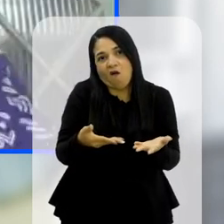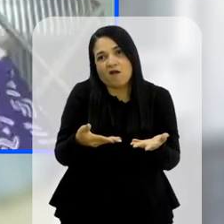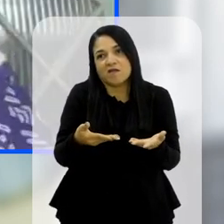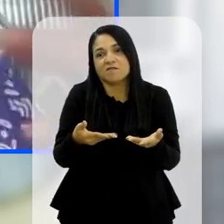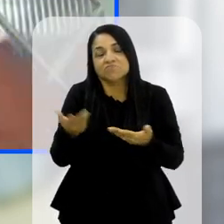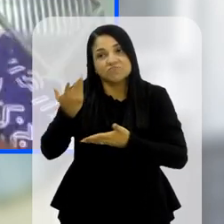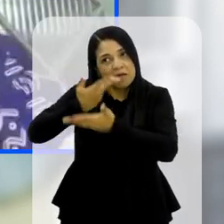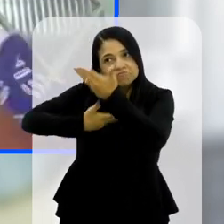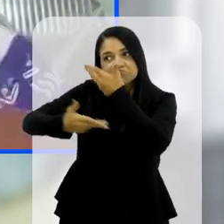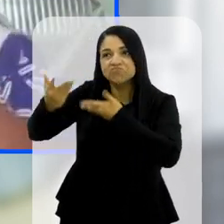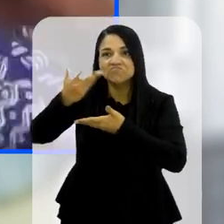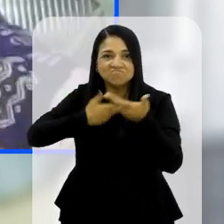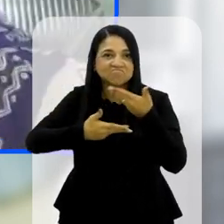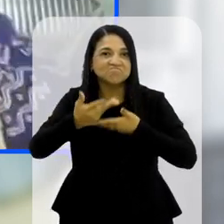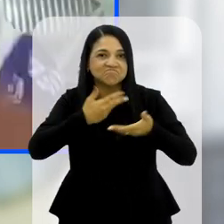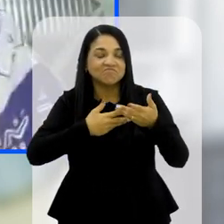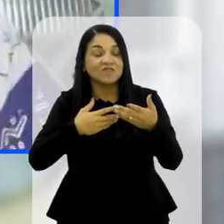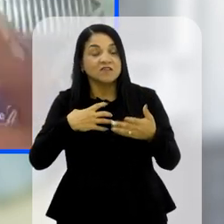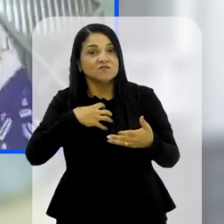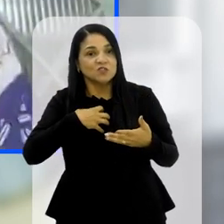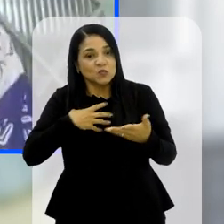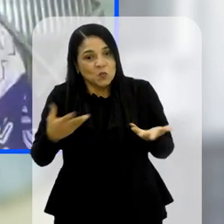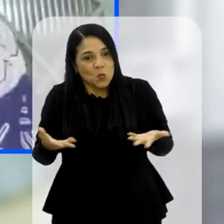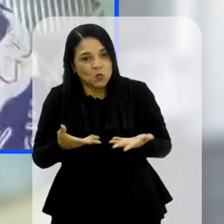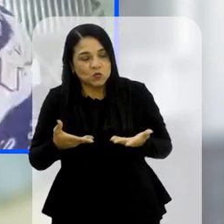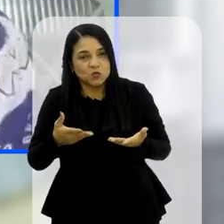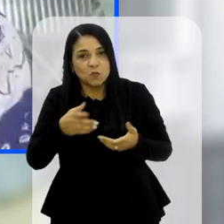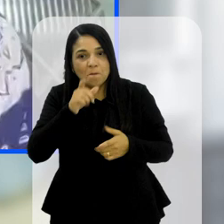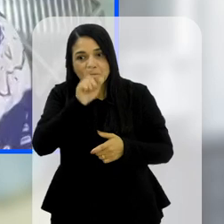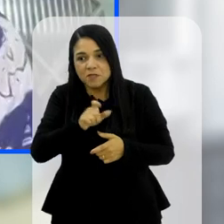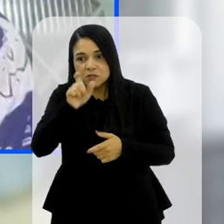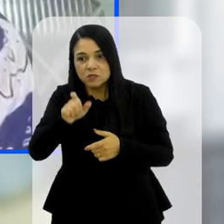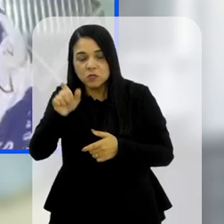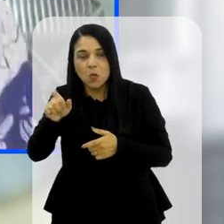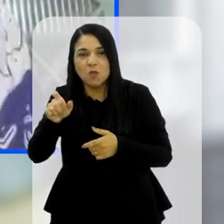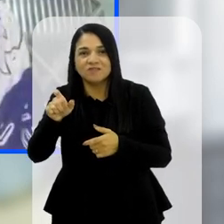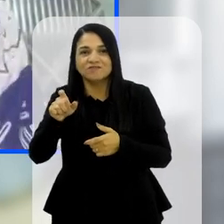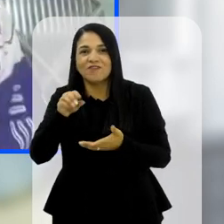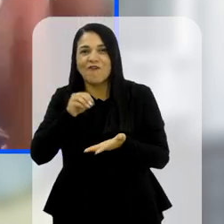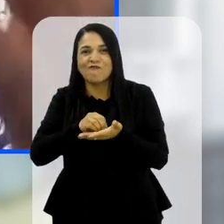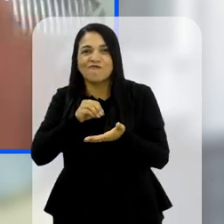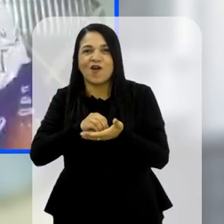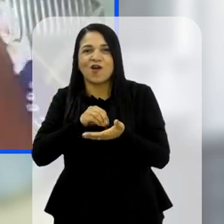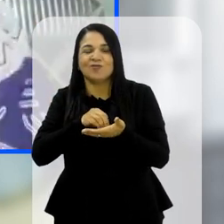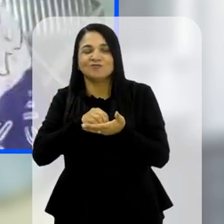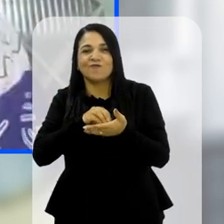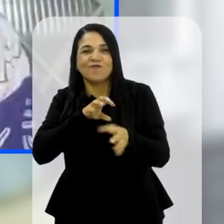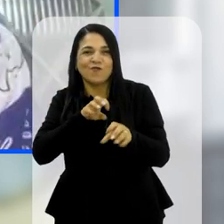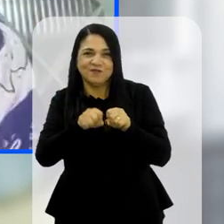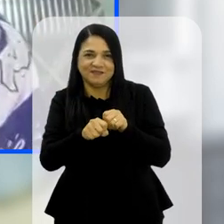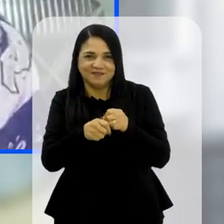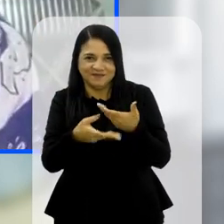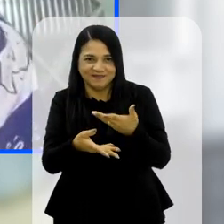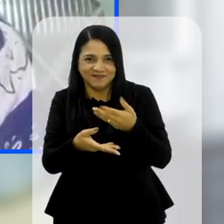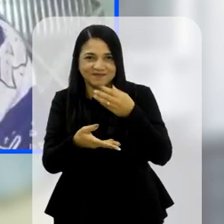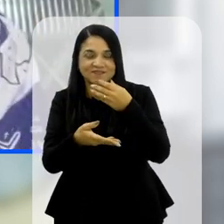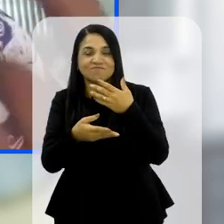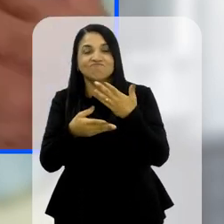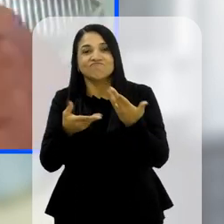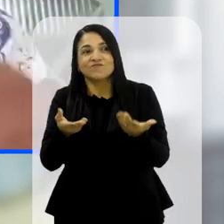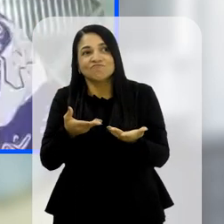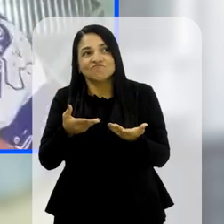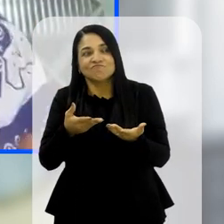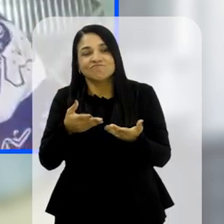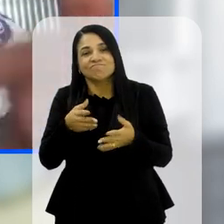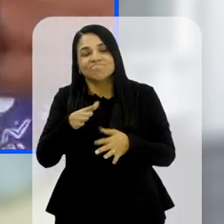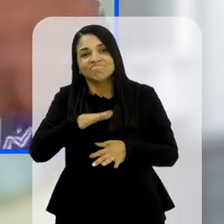se fazendo agora, mas já teve também, enfim. Mas o que eu sinto é que hoje tem mais pessoas despreparadas no mercado. E